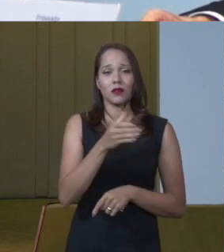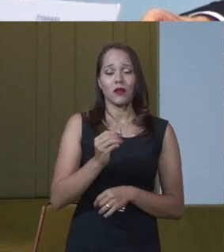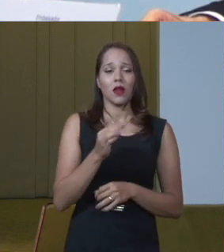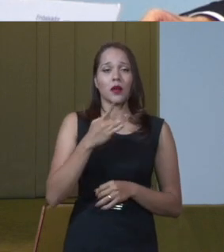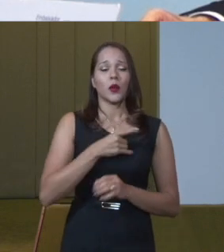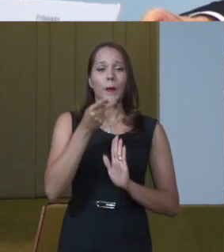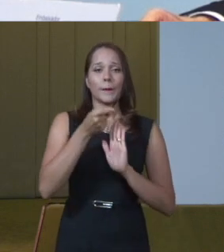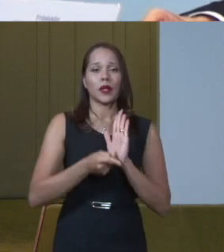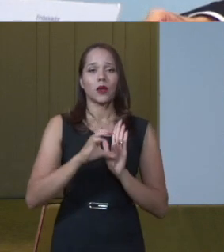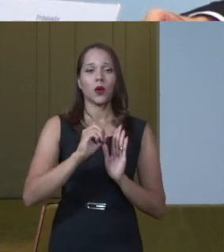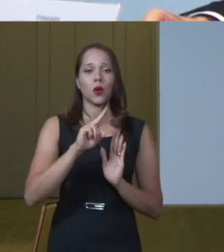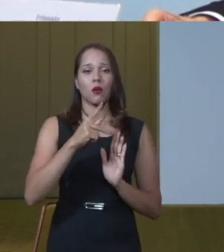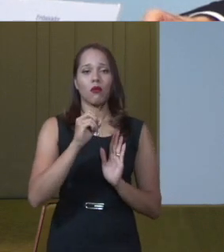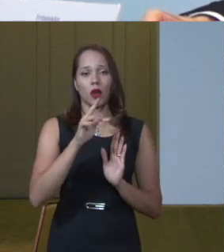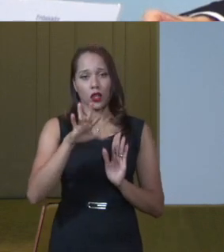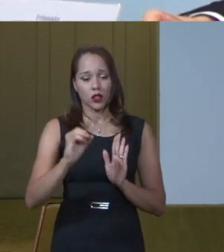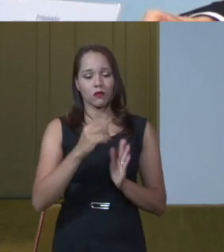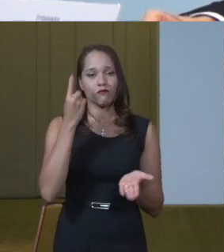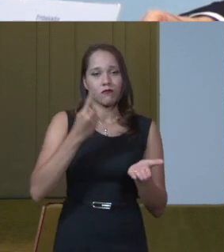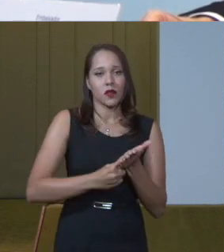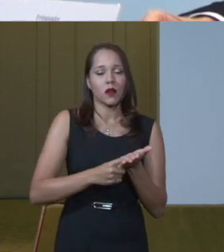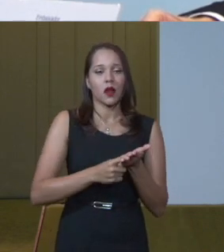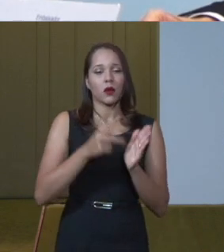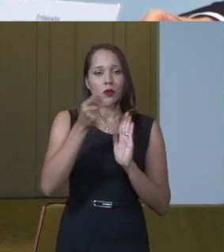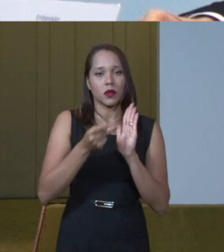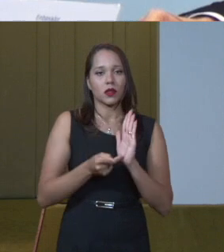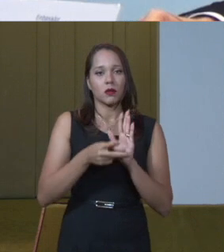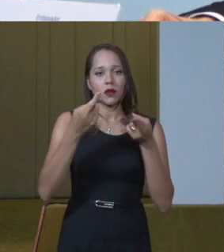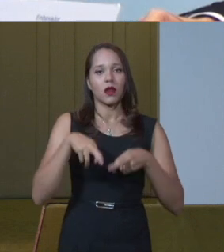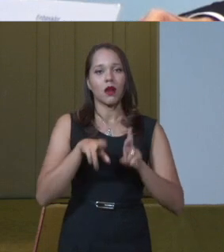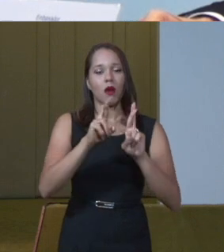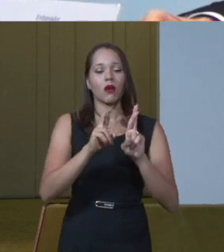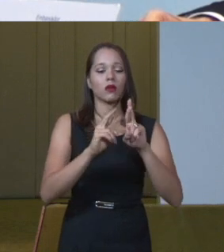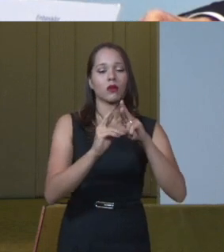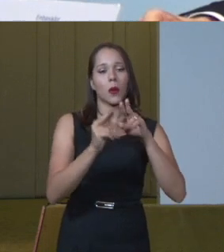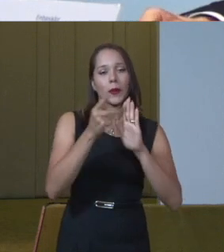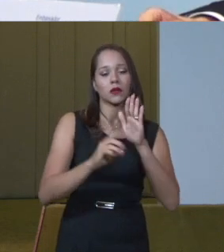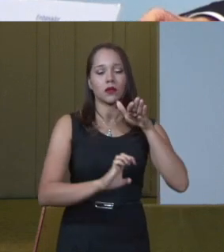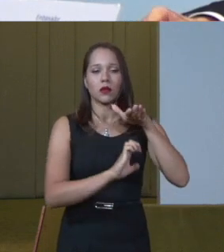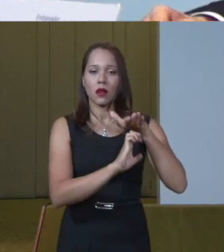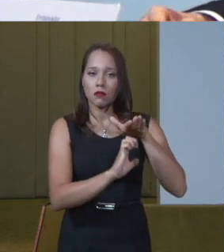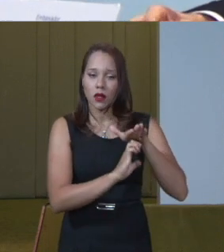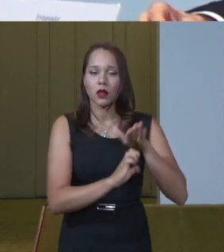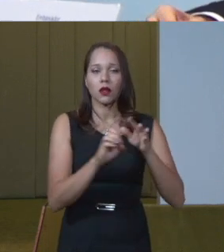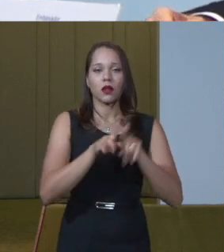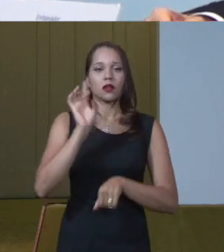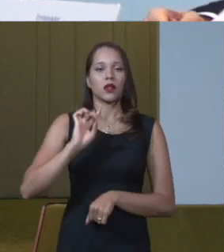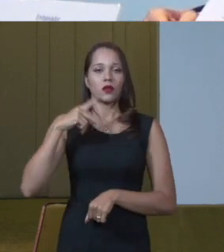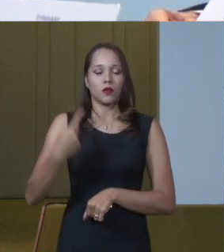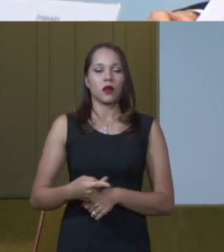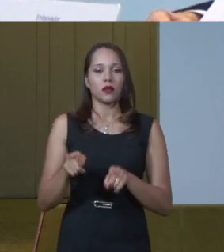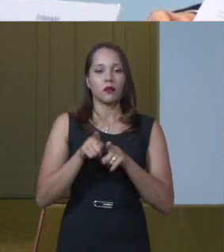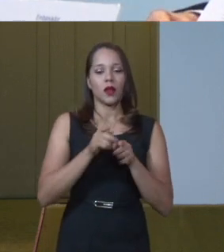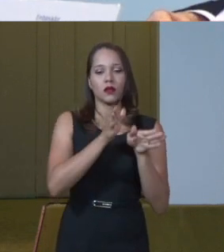no plano corporativo, compromissados com os princípios orientadores das Nações Unidas sobre empresas e direitos humanos e as diretrizes da